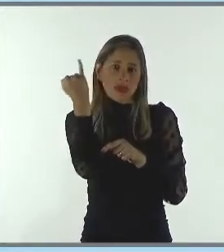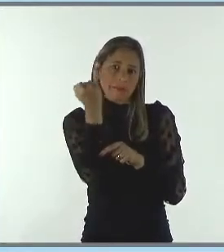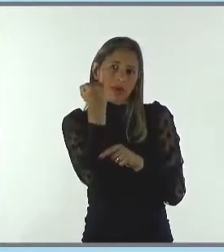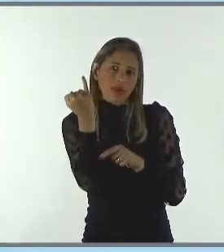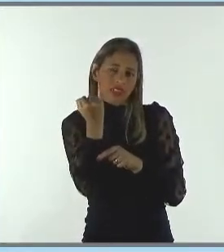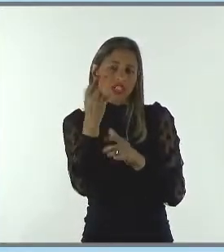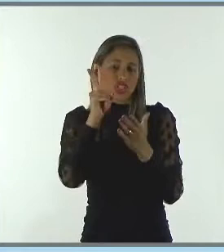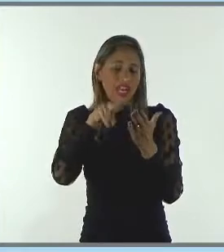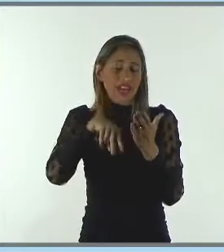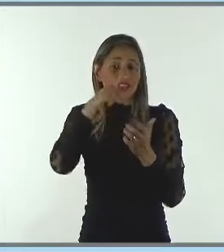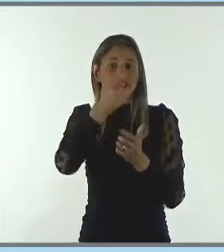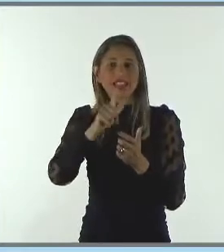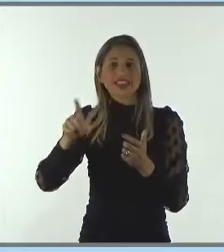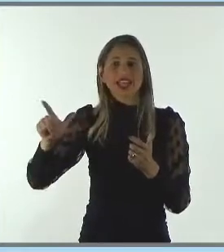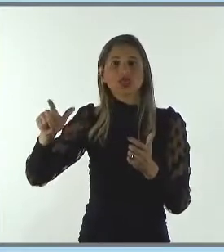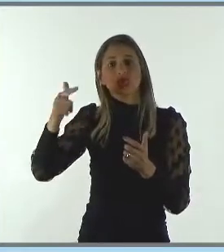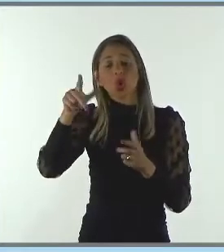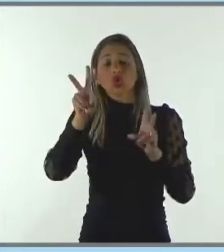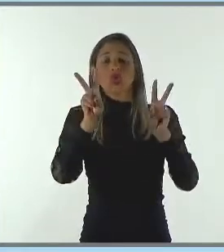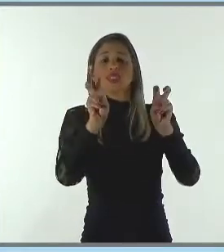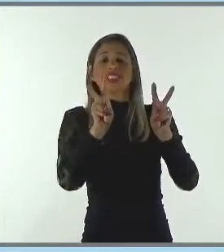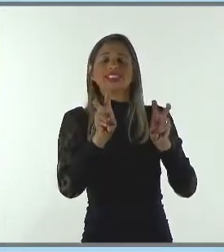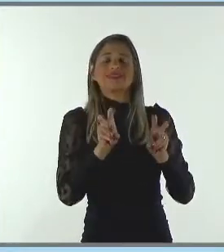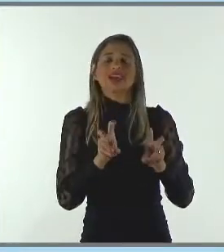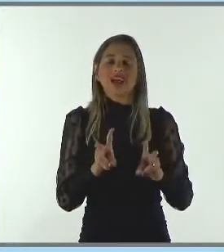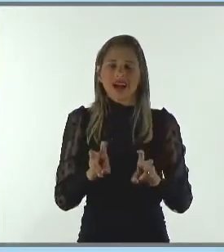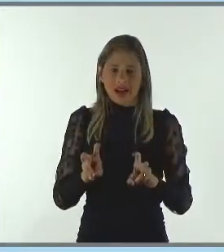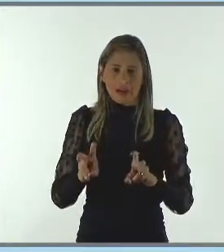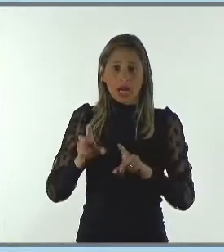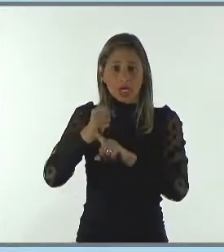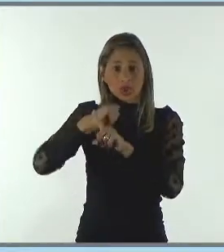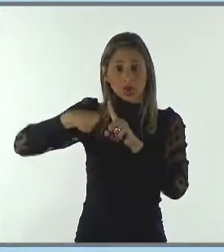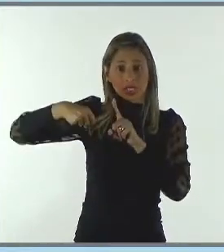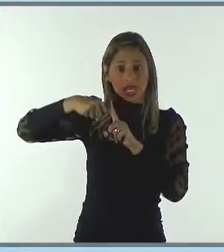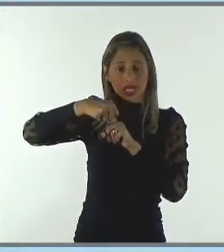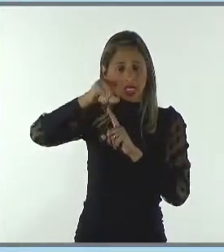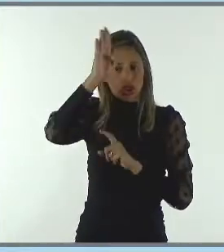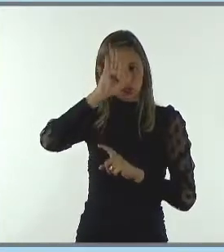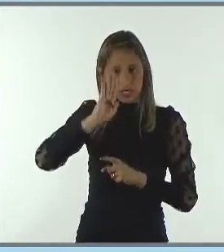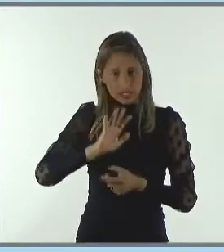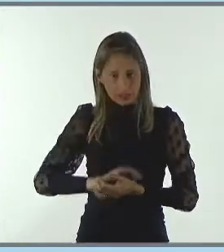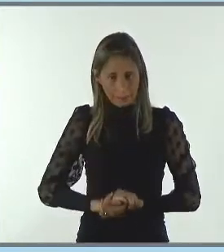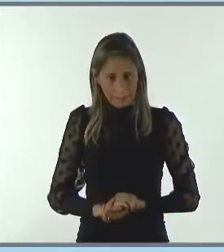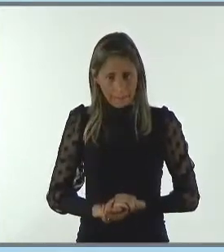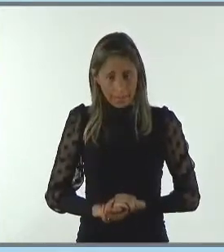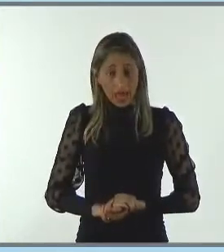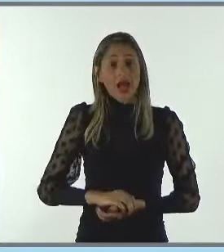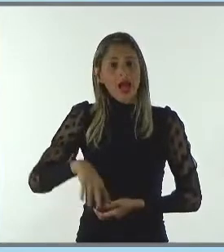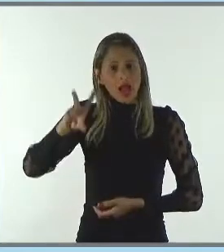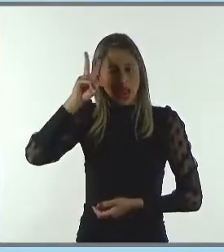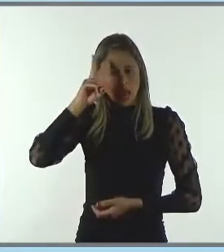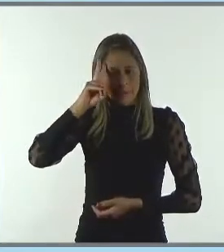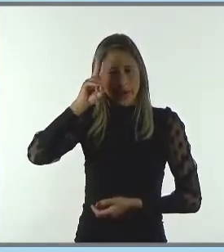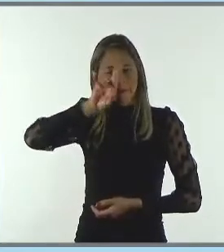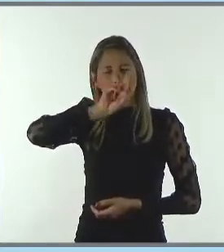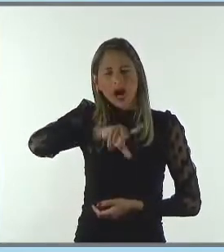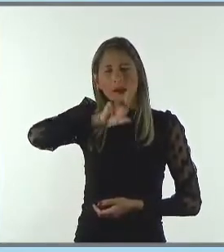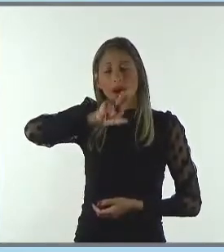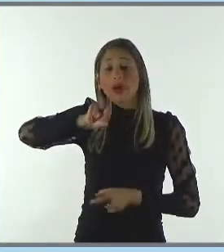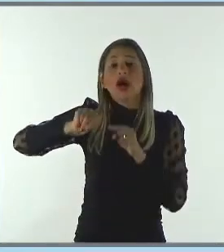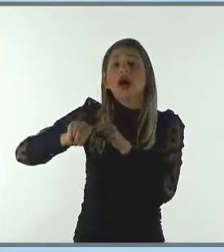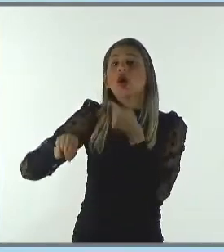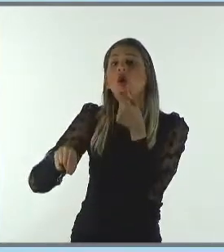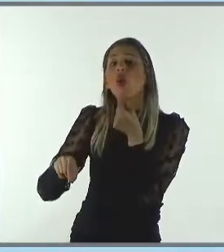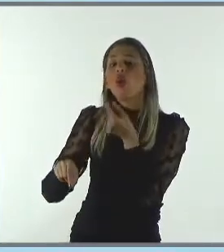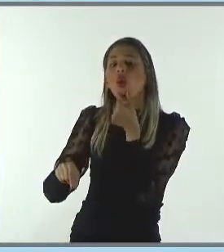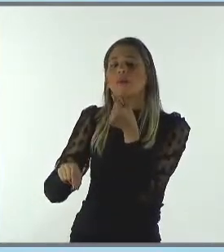livro, da literatura e dos outros temas na sociedade brasileira. Então, poderíamos lembrar aqui dezenas de editores homens,